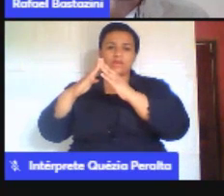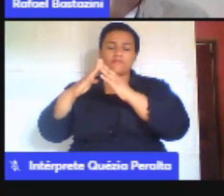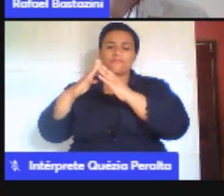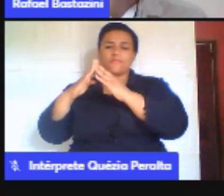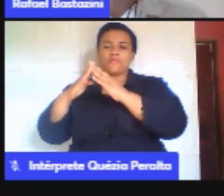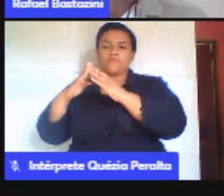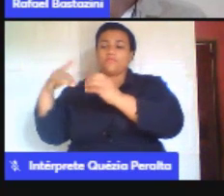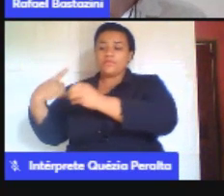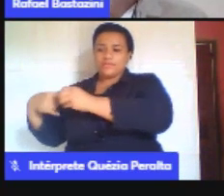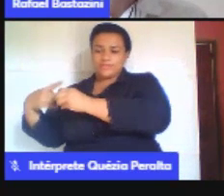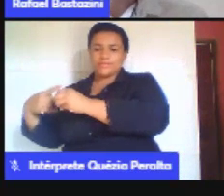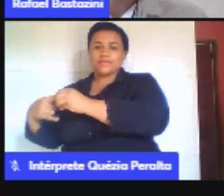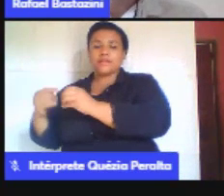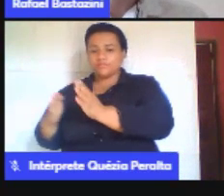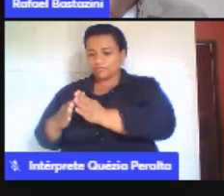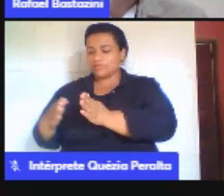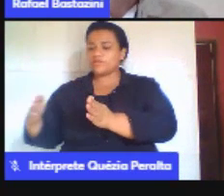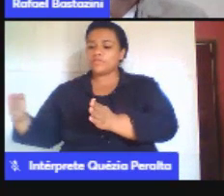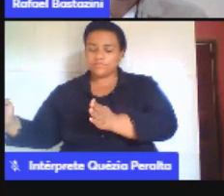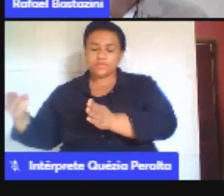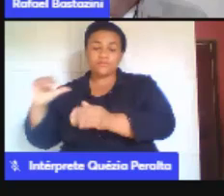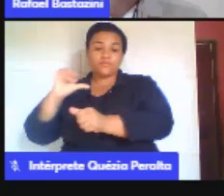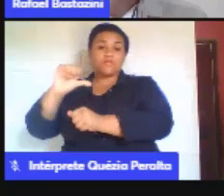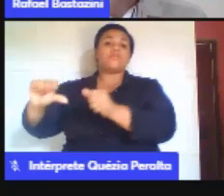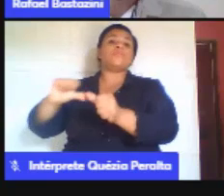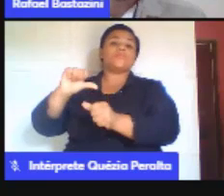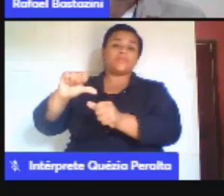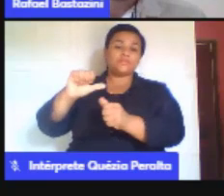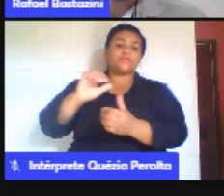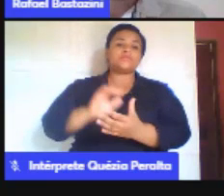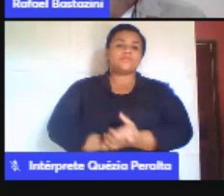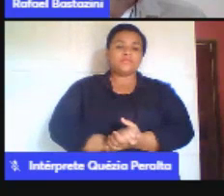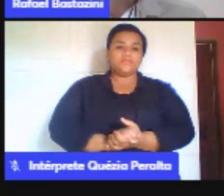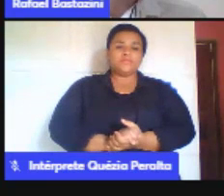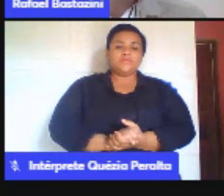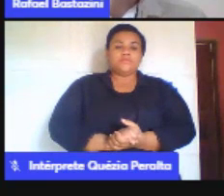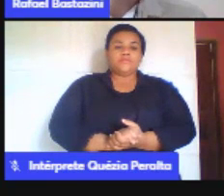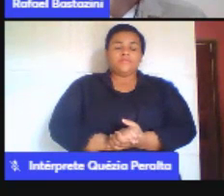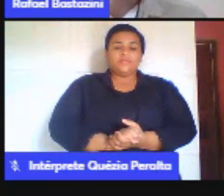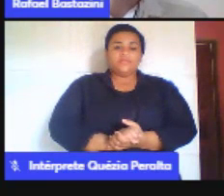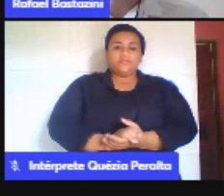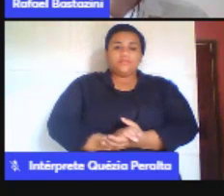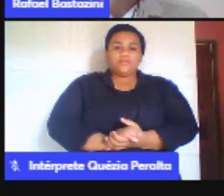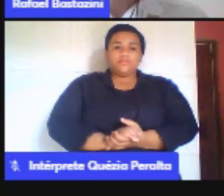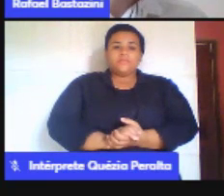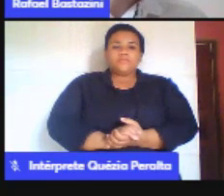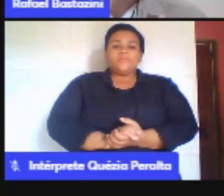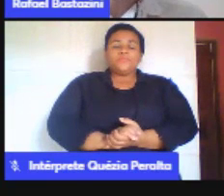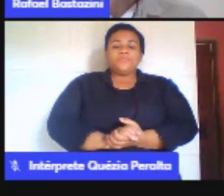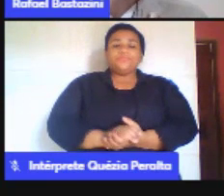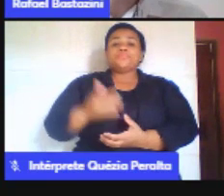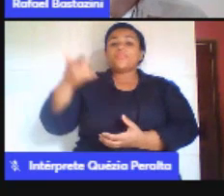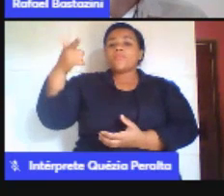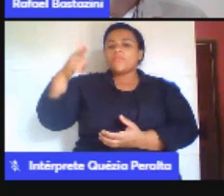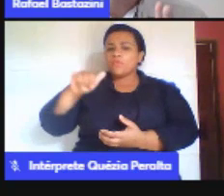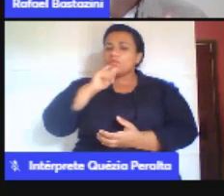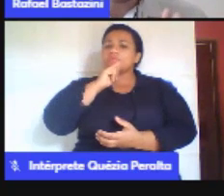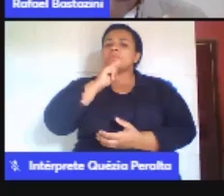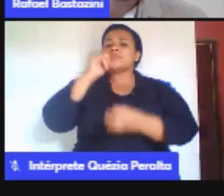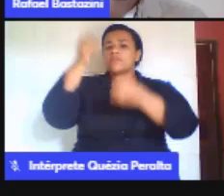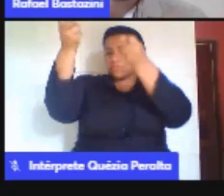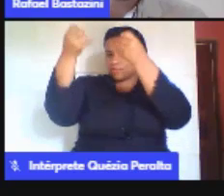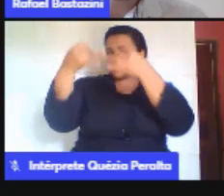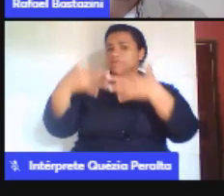naquele período. Beleza? Então, seguimos agora para o nosso próximo exemplo, que eu vou explicar